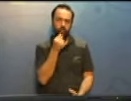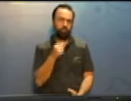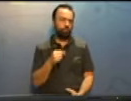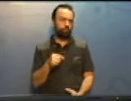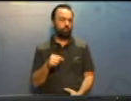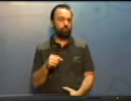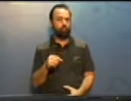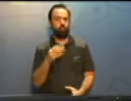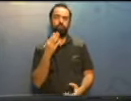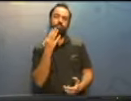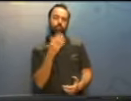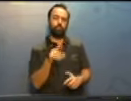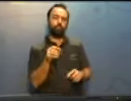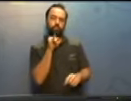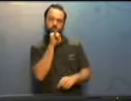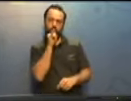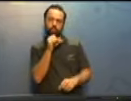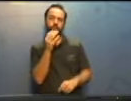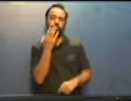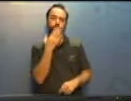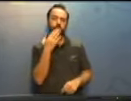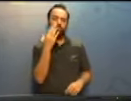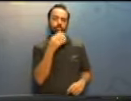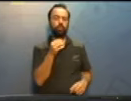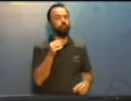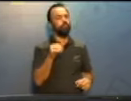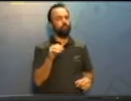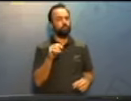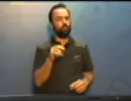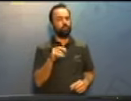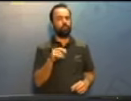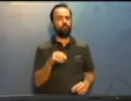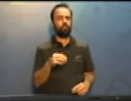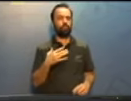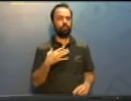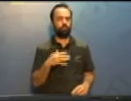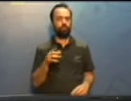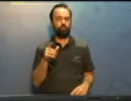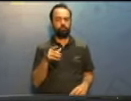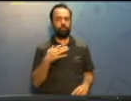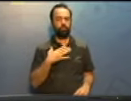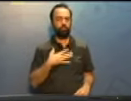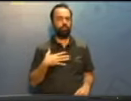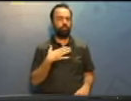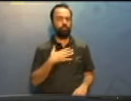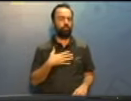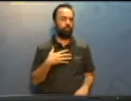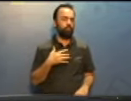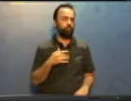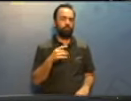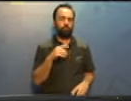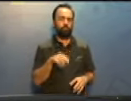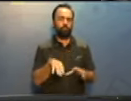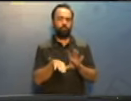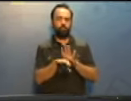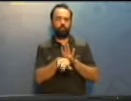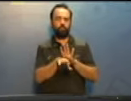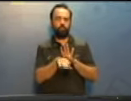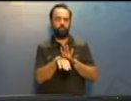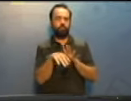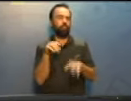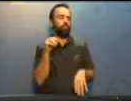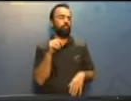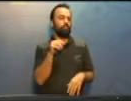que é doce e saber qual o alimento mais gostoso para nós. Então a língua é o principal órgão desse sentido e ele é capaz de